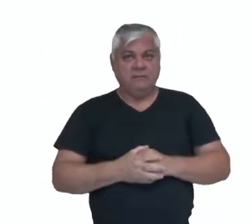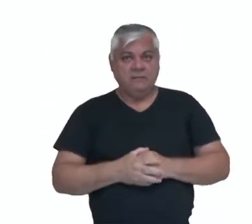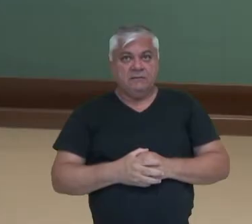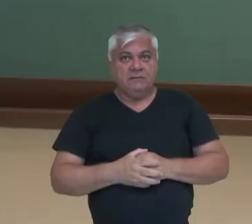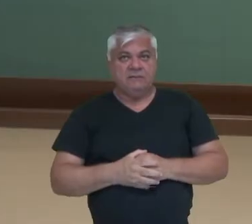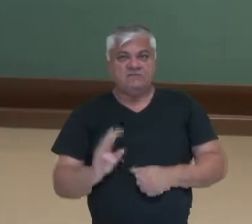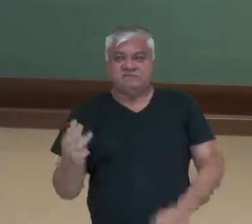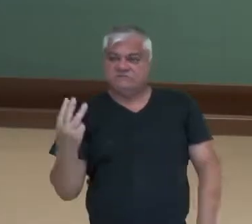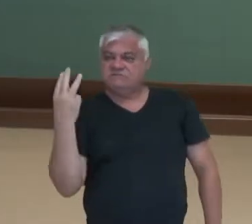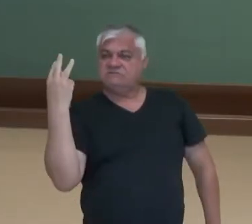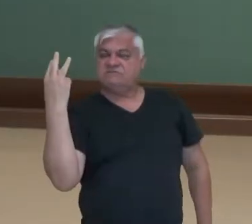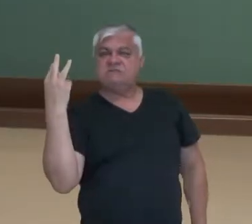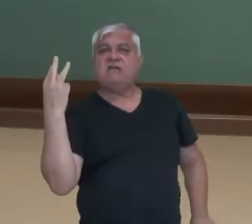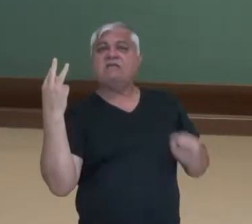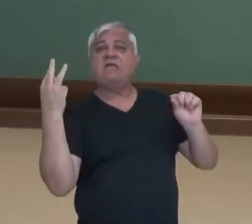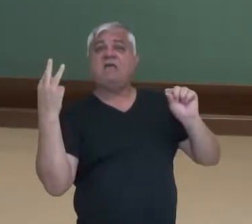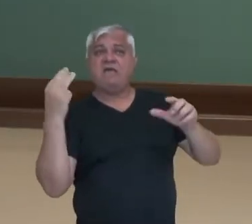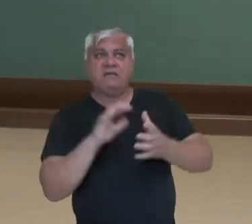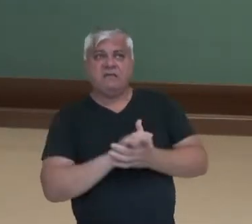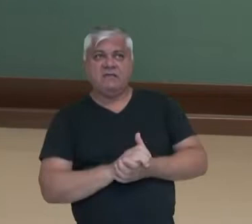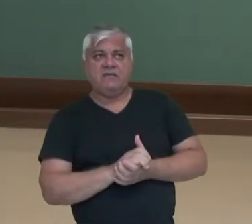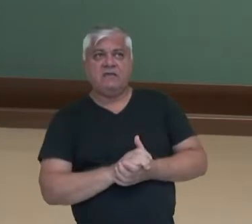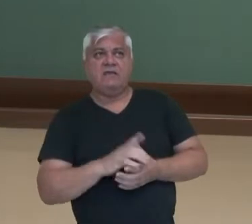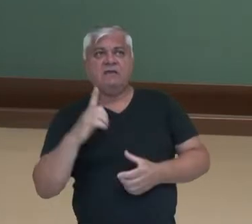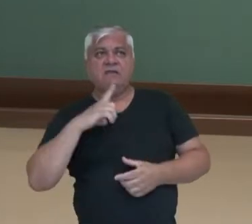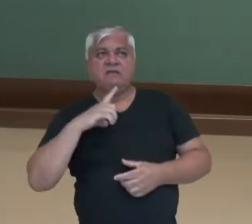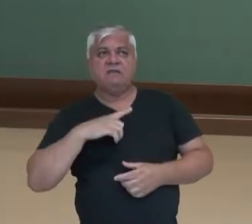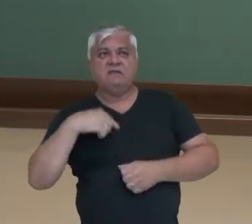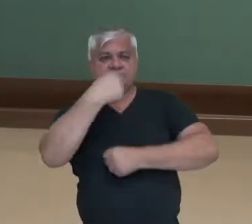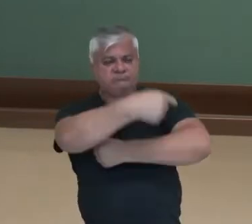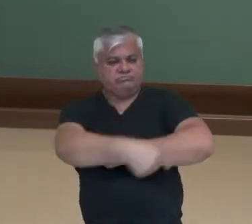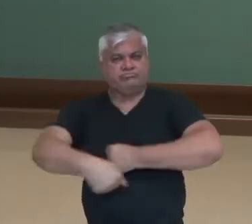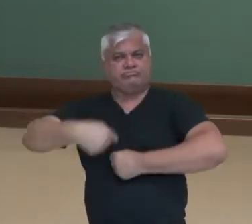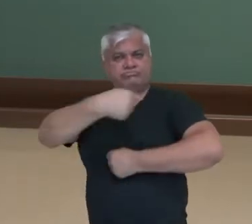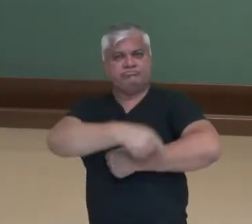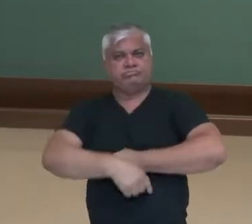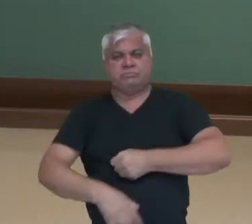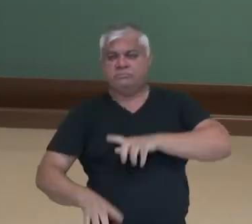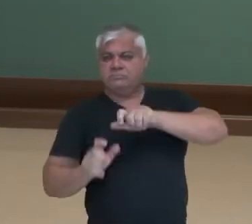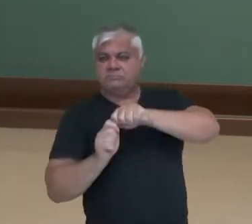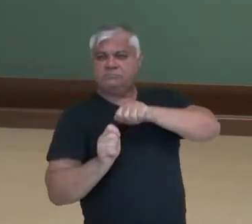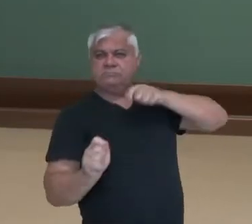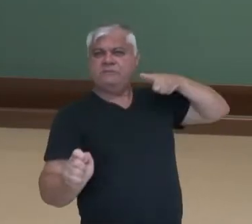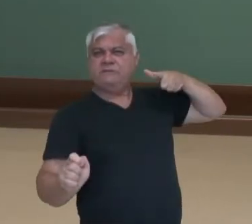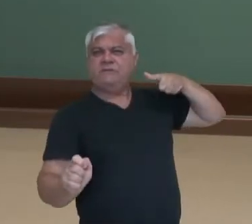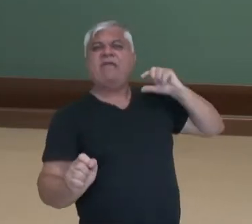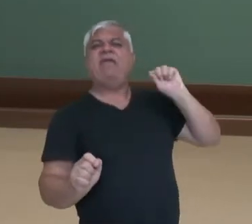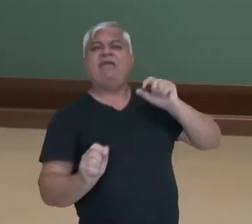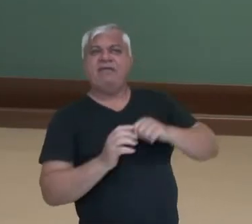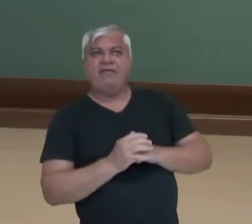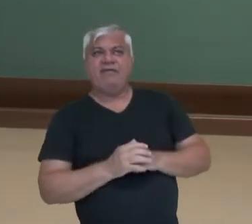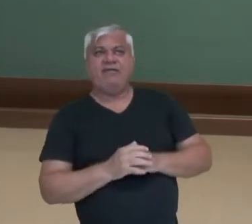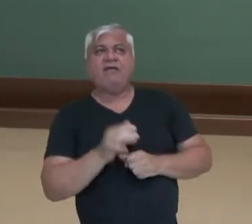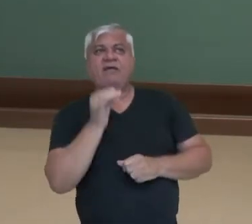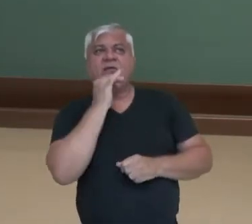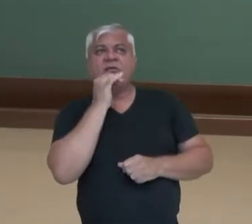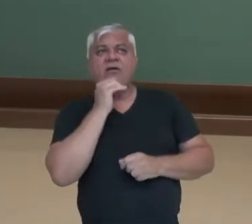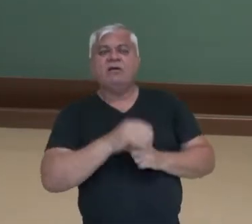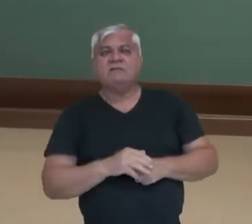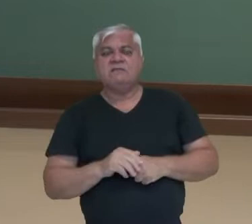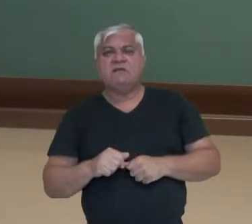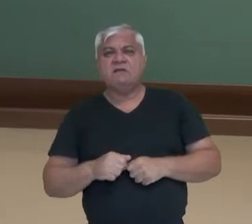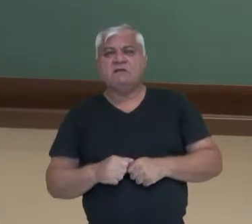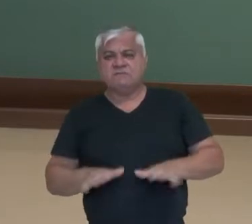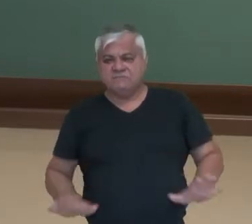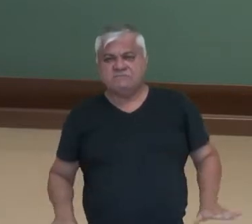do tridente? Quem que é o cara ali da armadura? E a caçadora? Quem que é a caçadora? E o das asinhas na